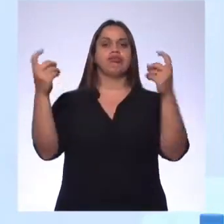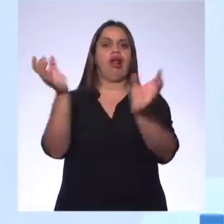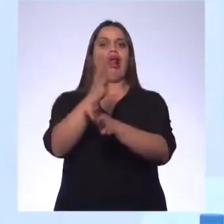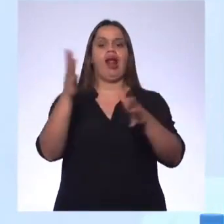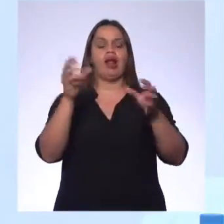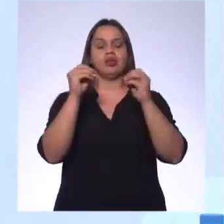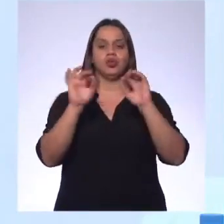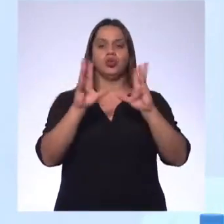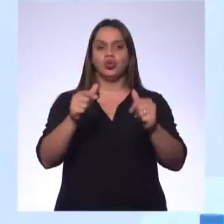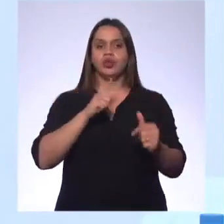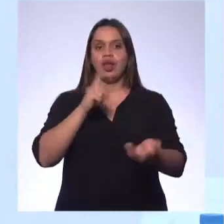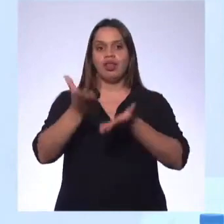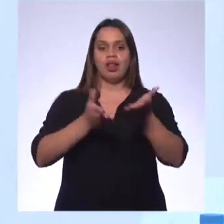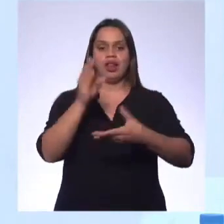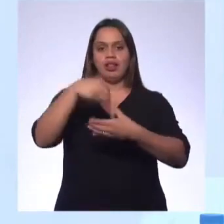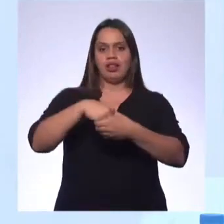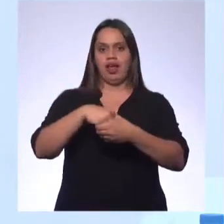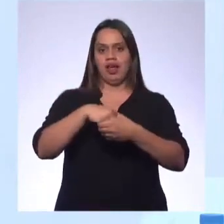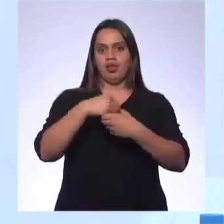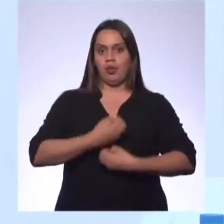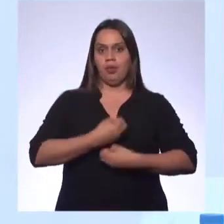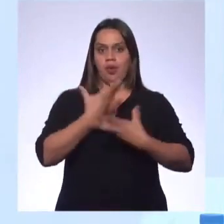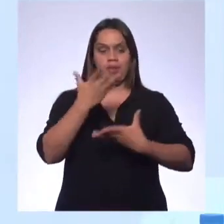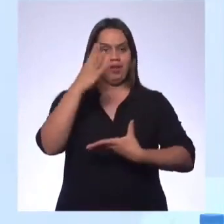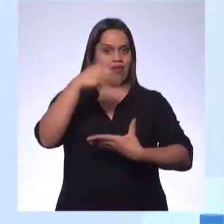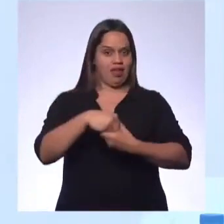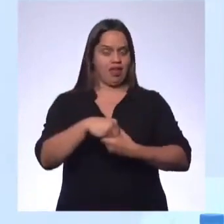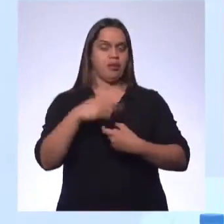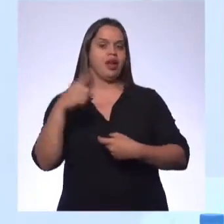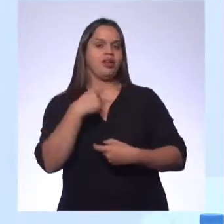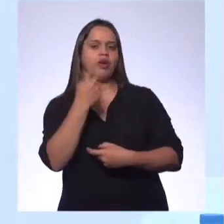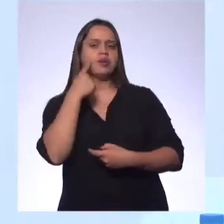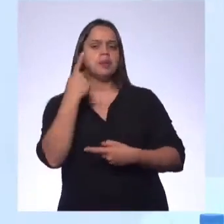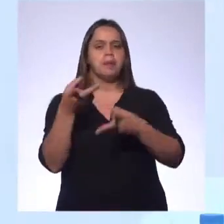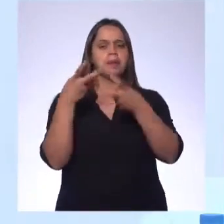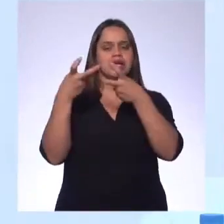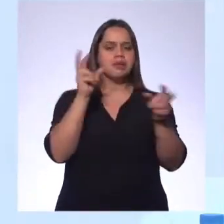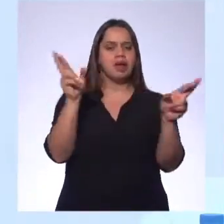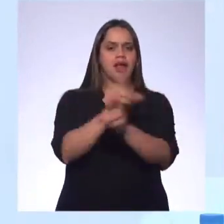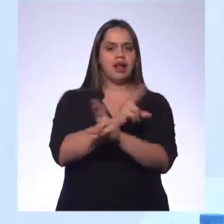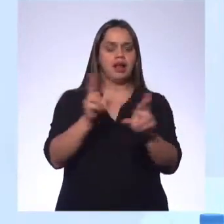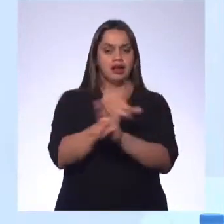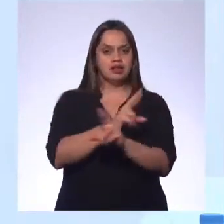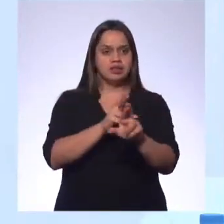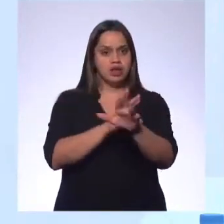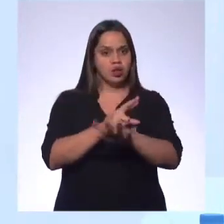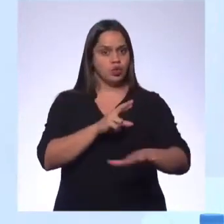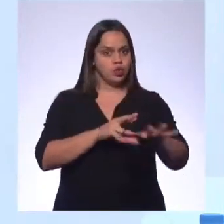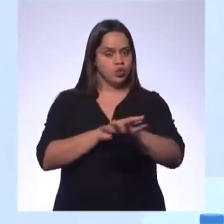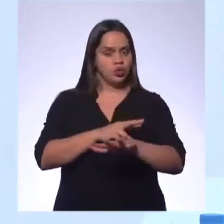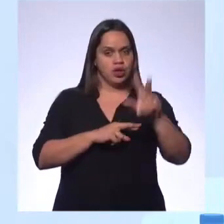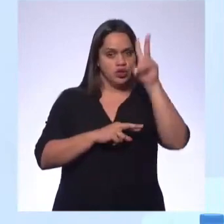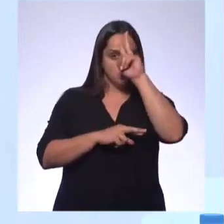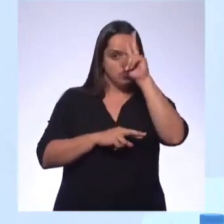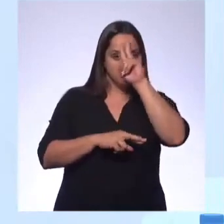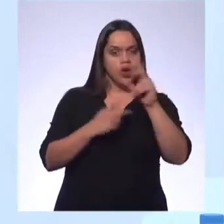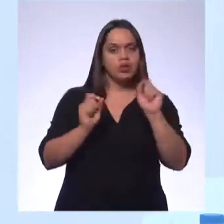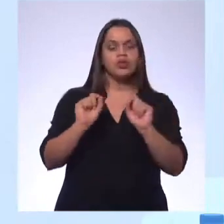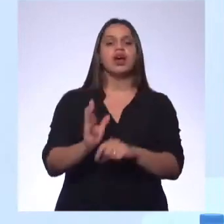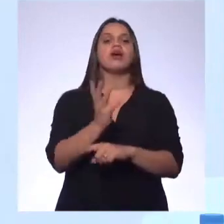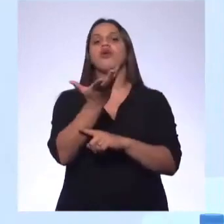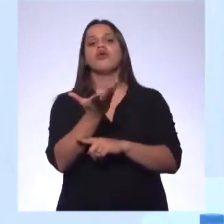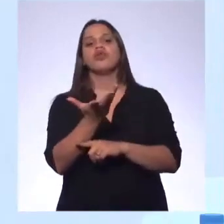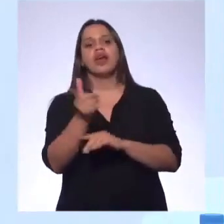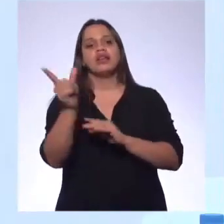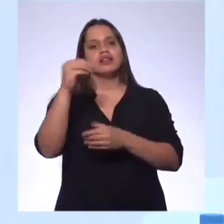ali tratada no poema, estava ali no poema para a gente perceber essa relação do tempo, a história e o que acontece